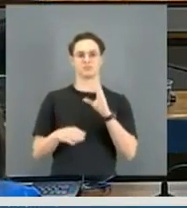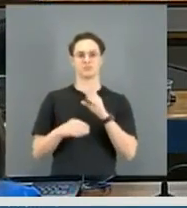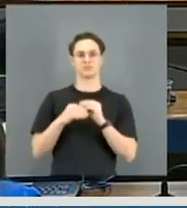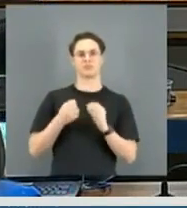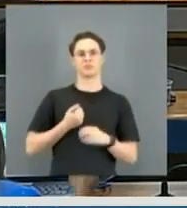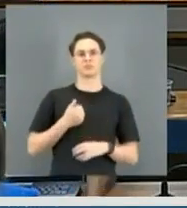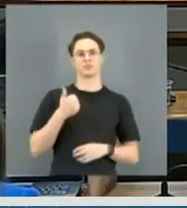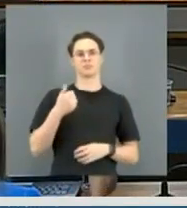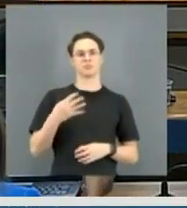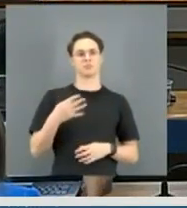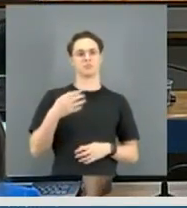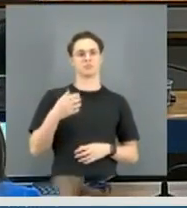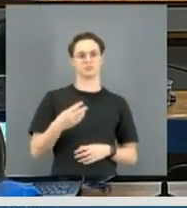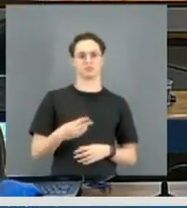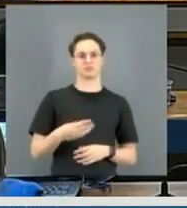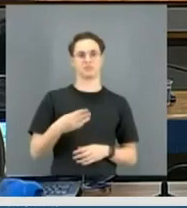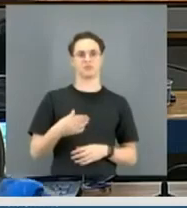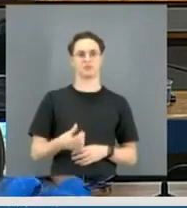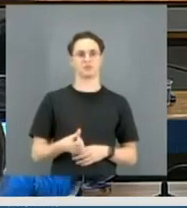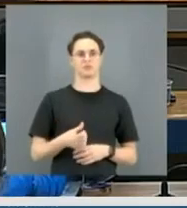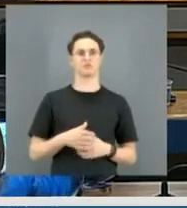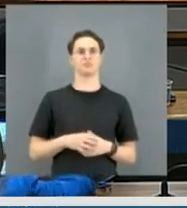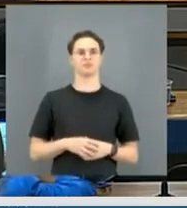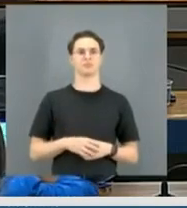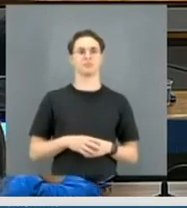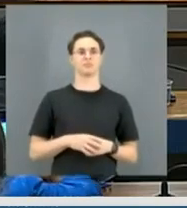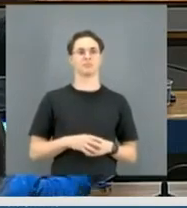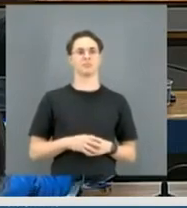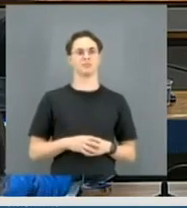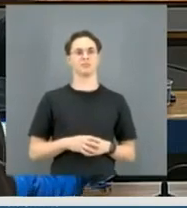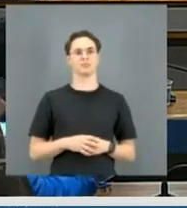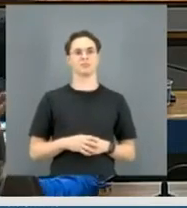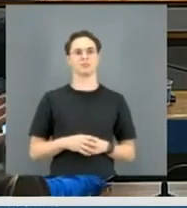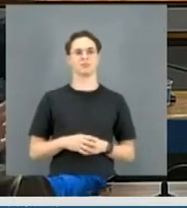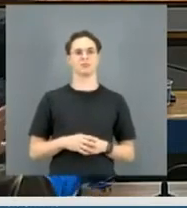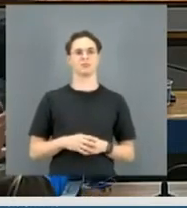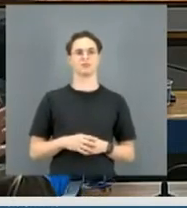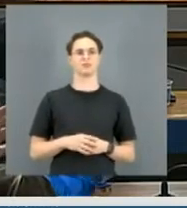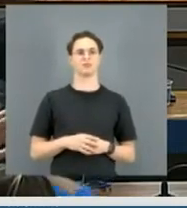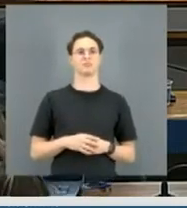Logo no início do governo Lula foi falado muito na parte de